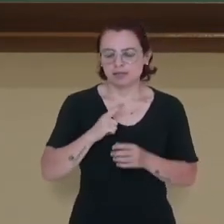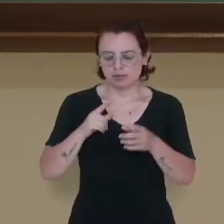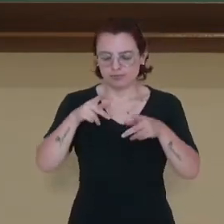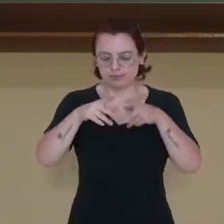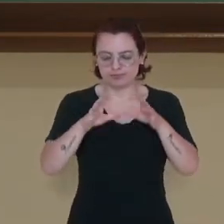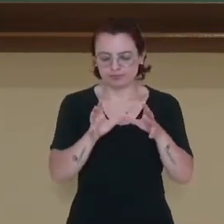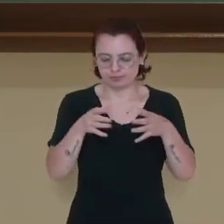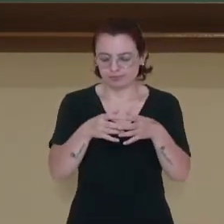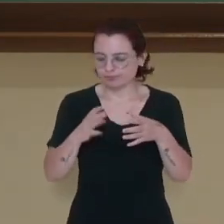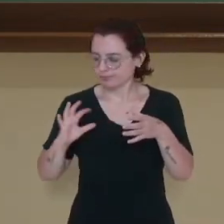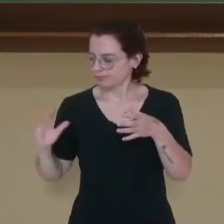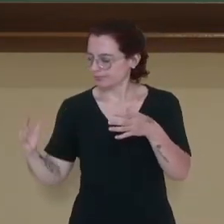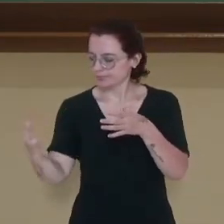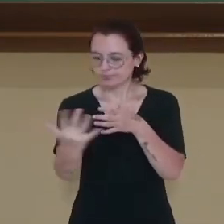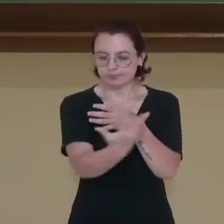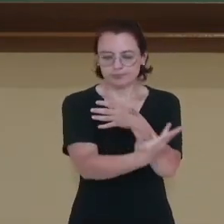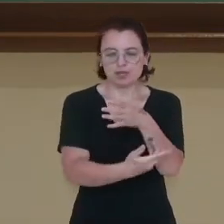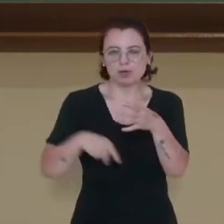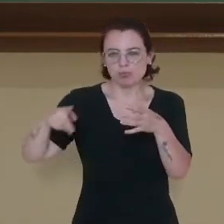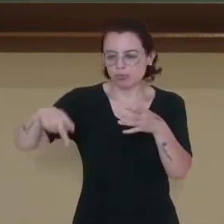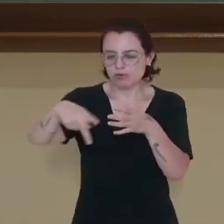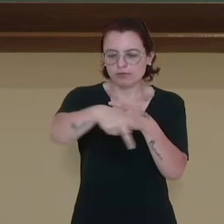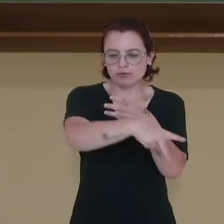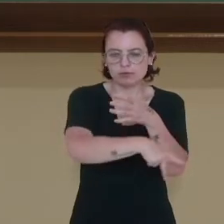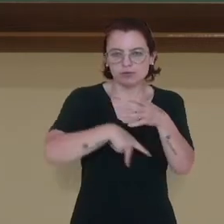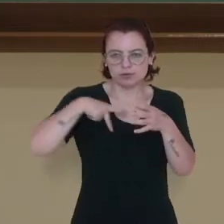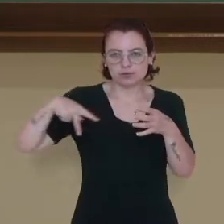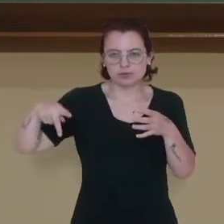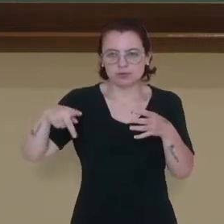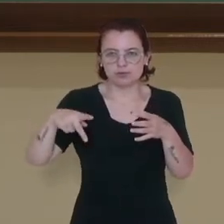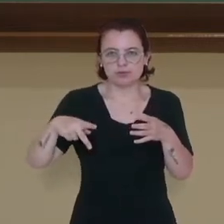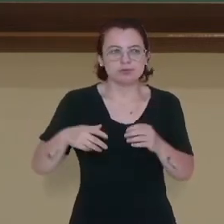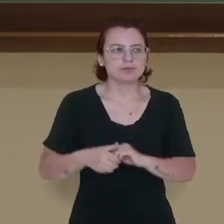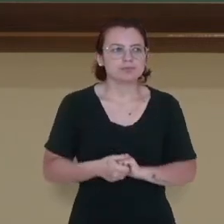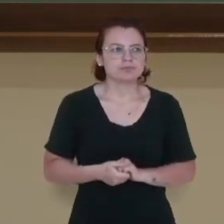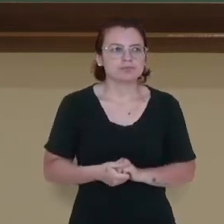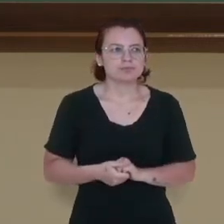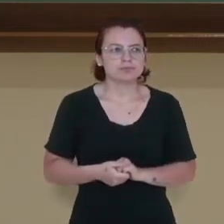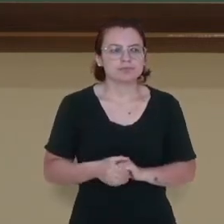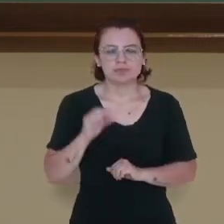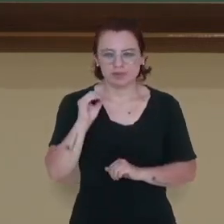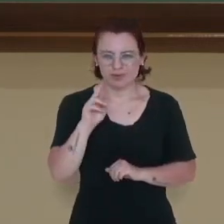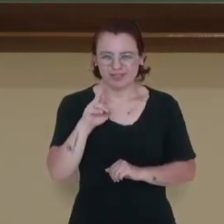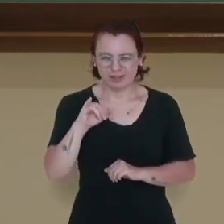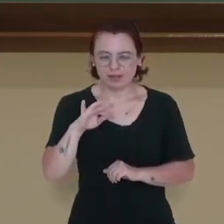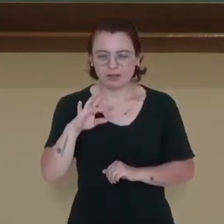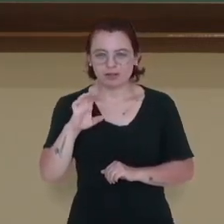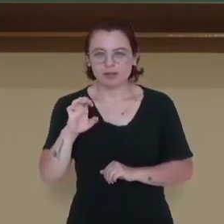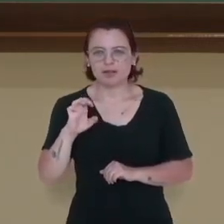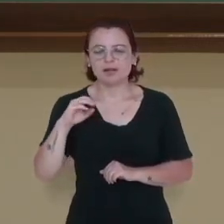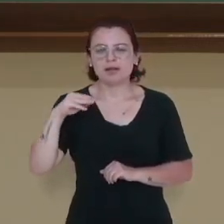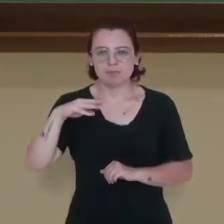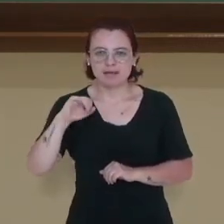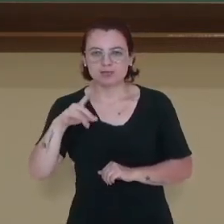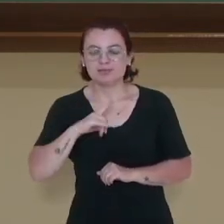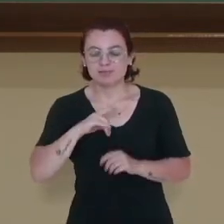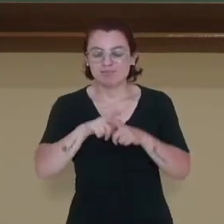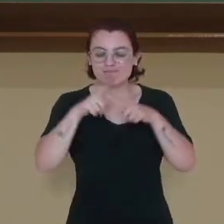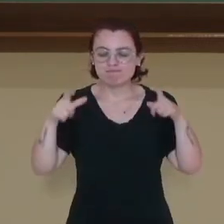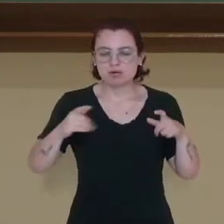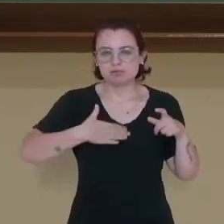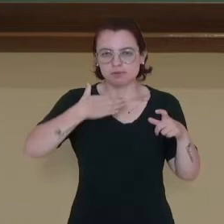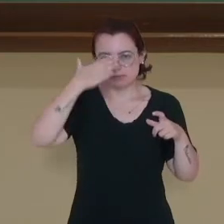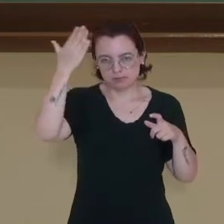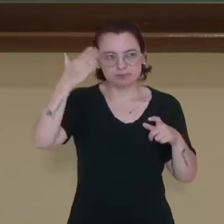povos, por exemplo, no norte da África, a maioria lá são árabes. Oriente Médio, a maioria são árabes. E eles,